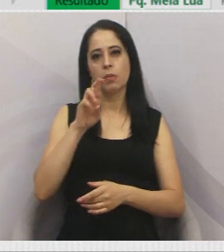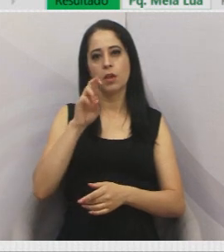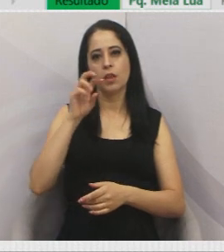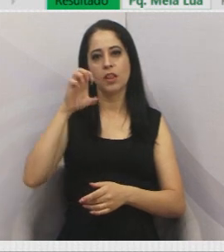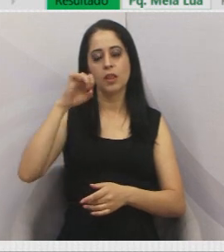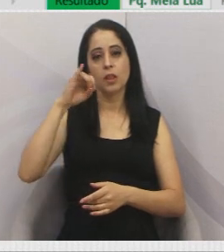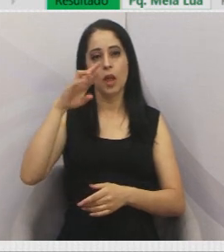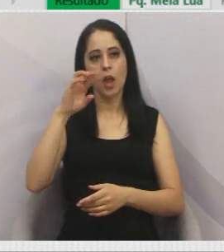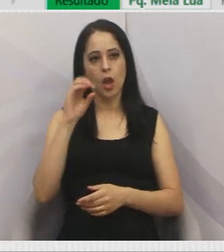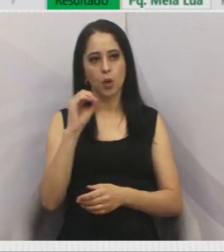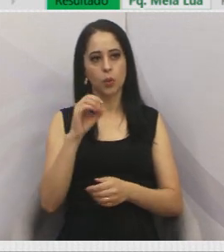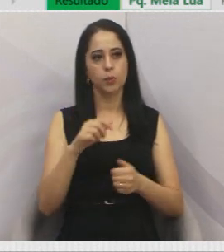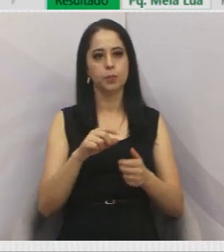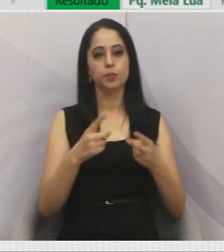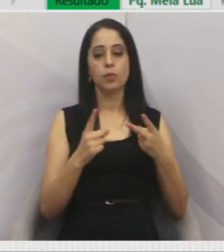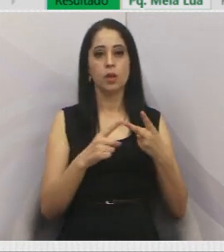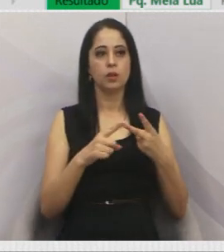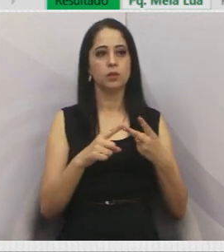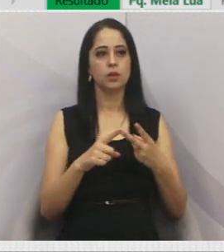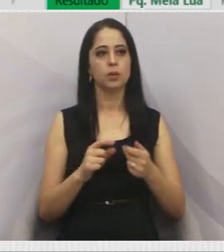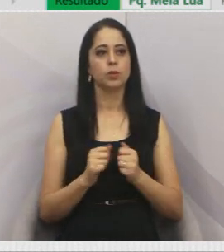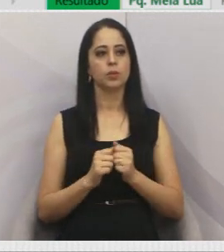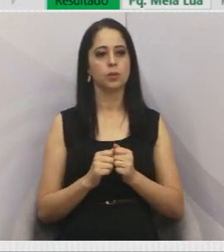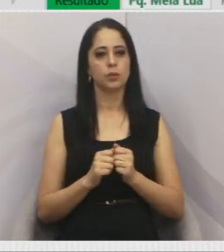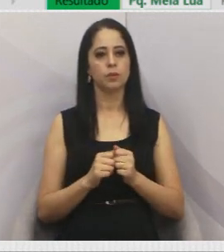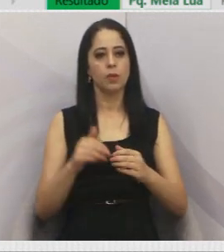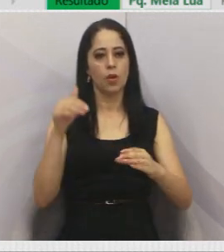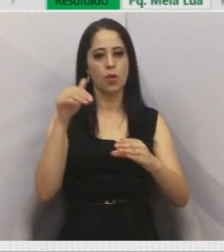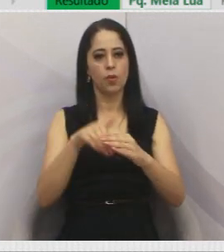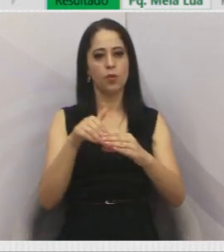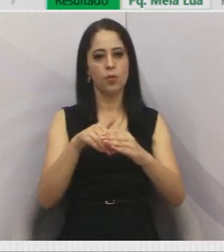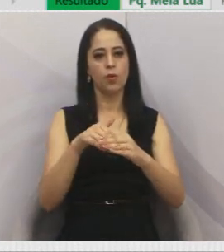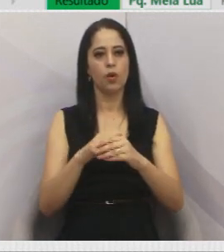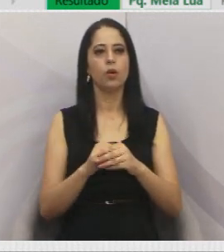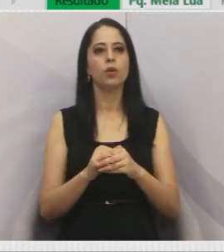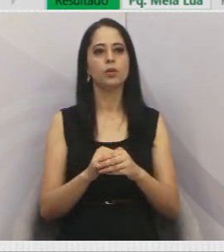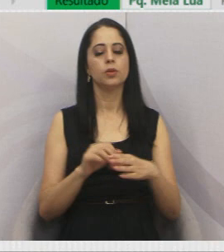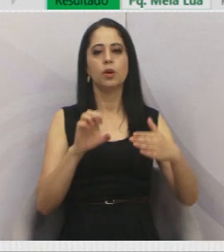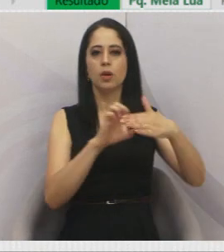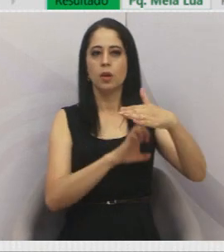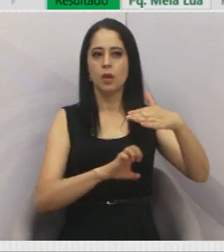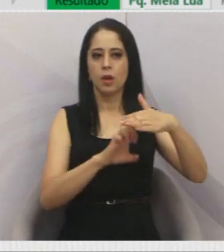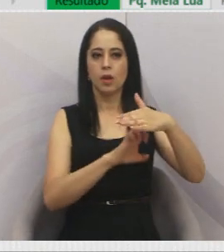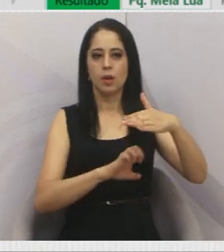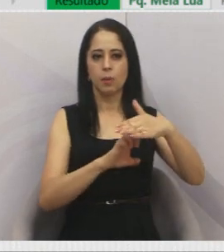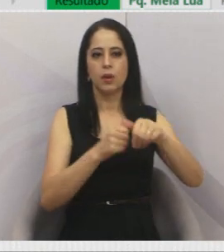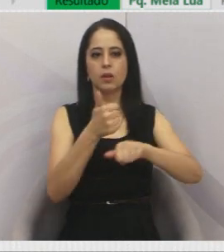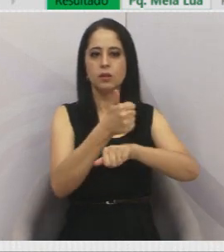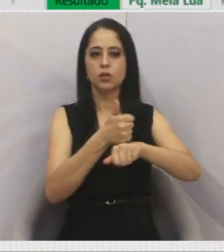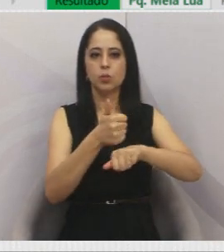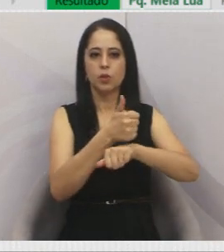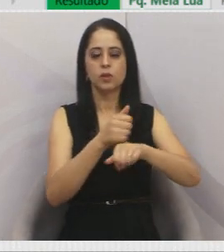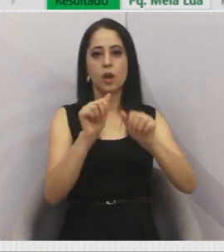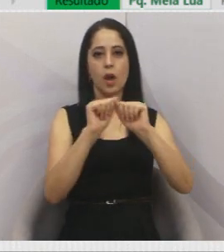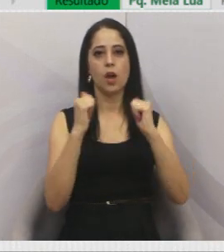Segundo voto. Um voto para o segmento empresas e ou entidades profissionais,